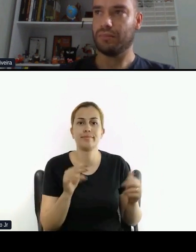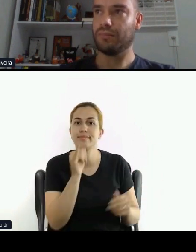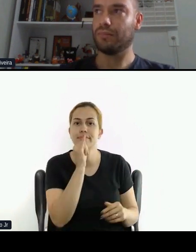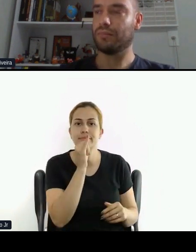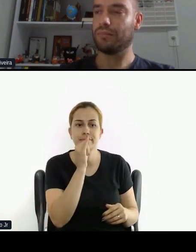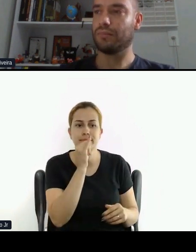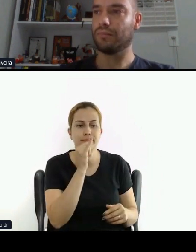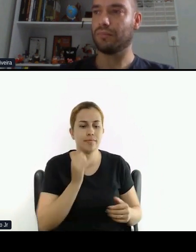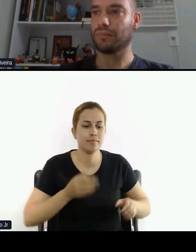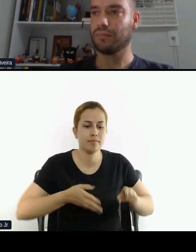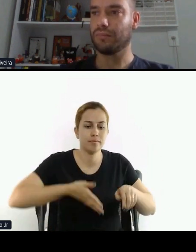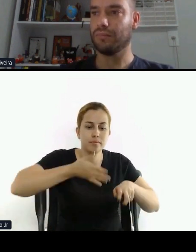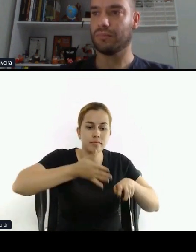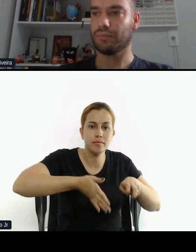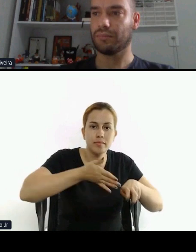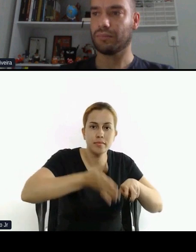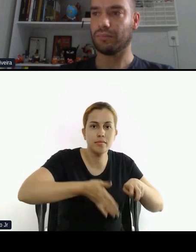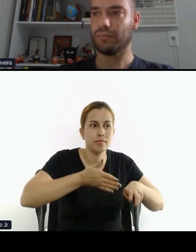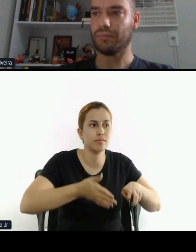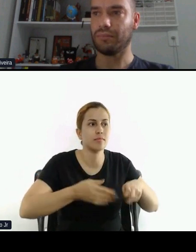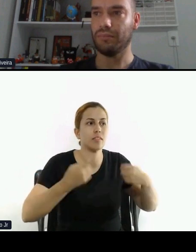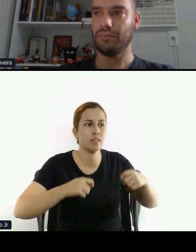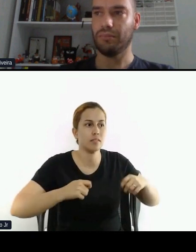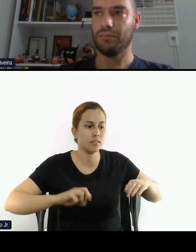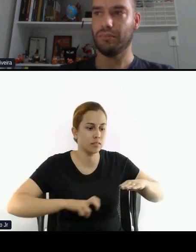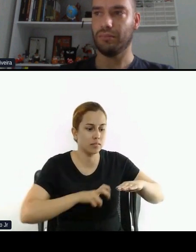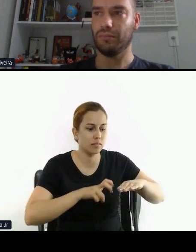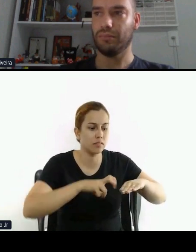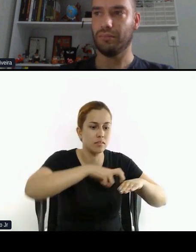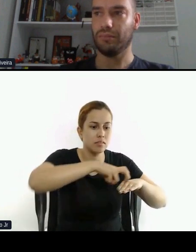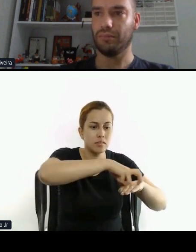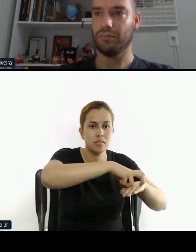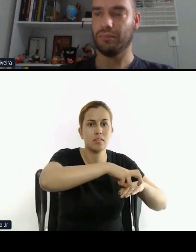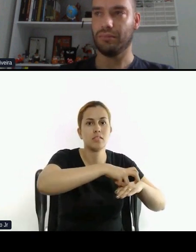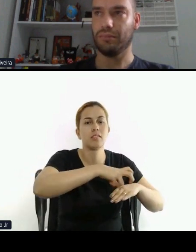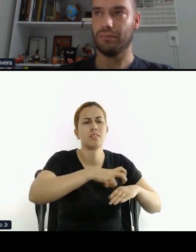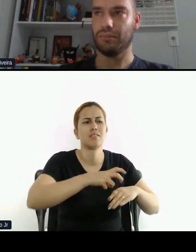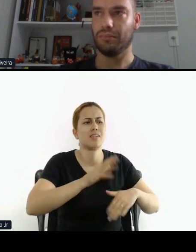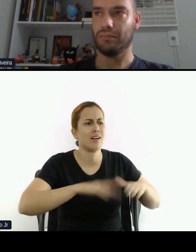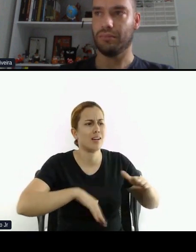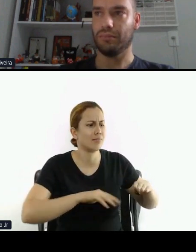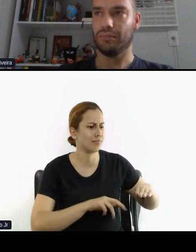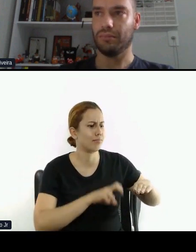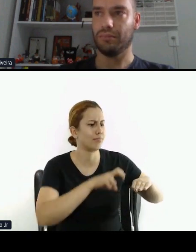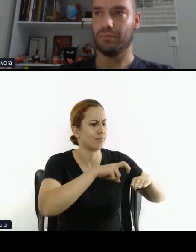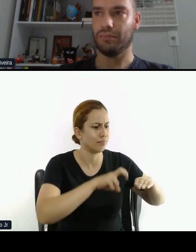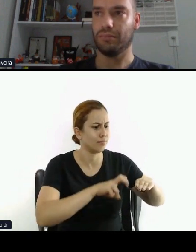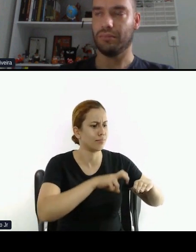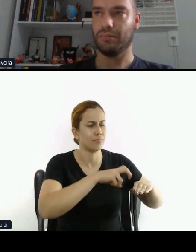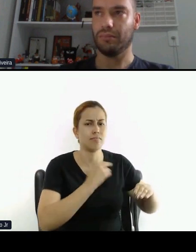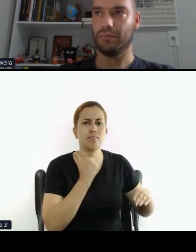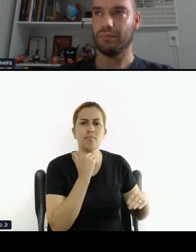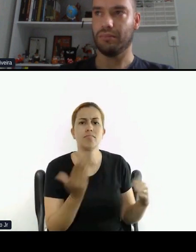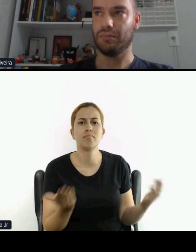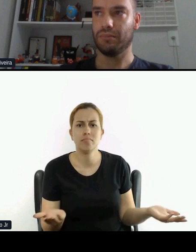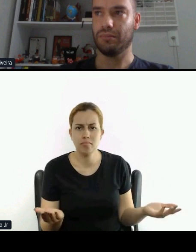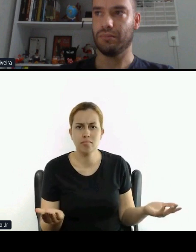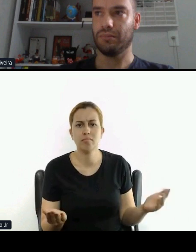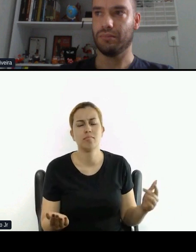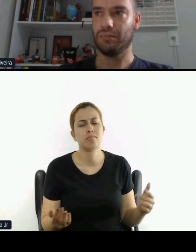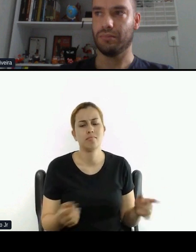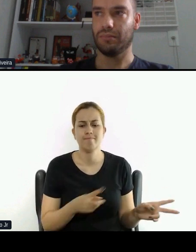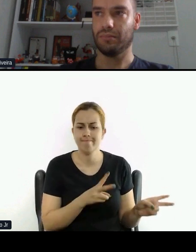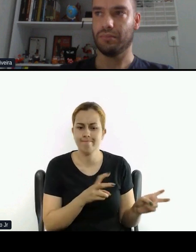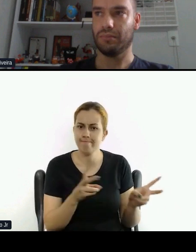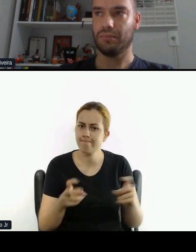de roda, né, uma deficiência, enfim. Eu vejo muito isso, né, que é esses aspectos de vidas, né, que nós temos que levar